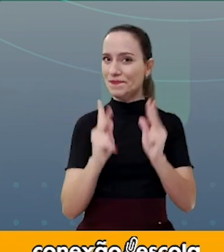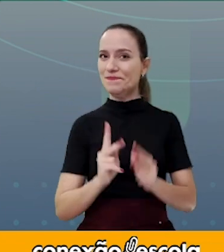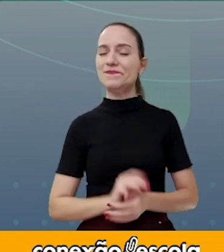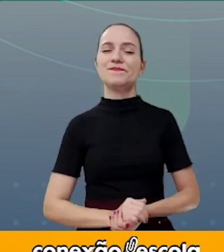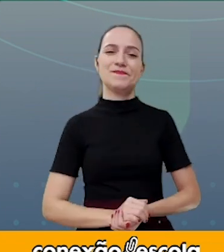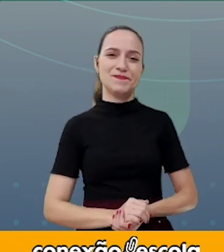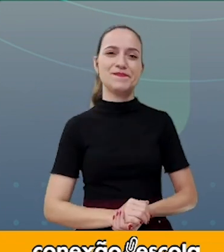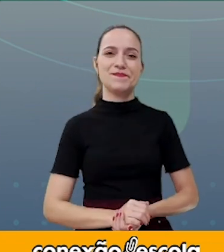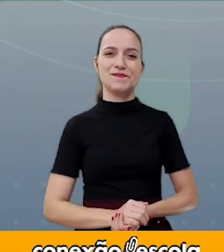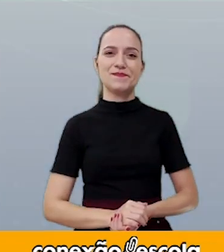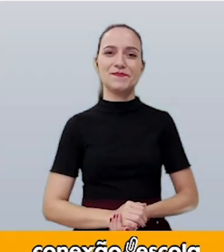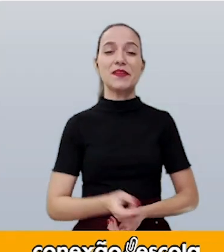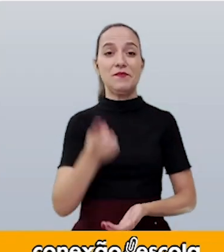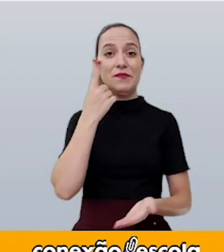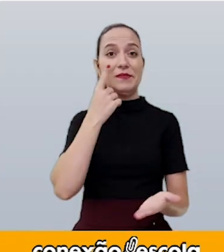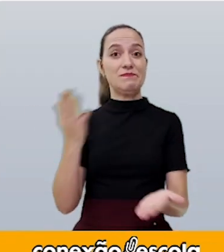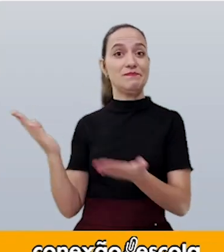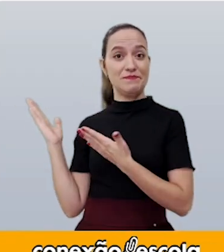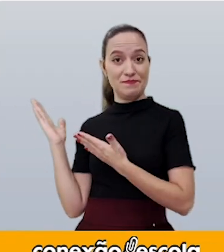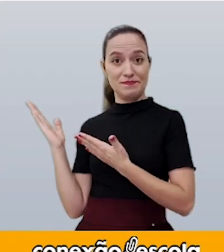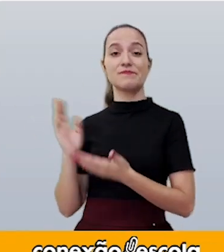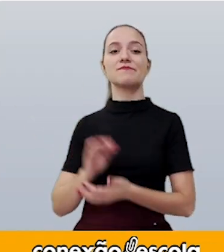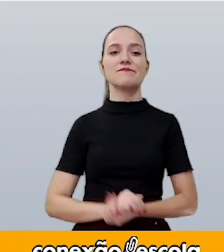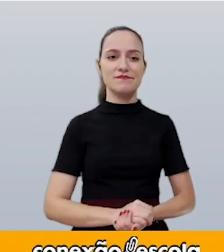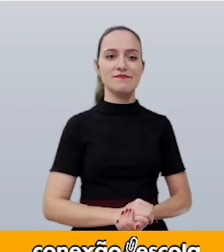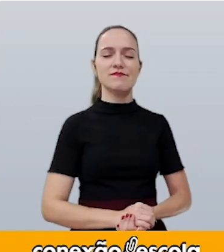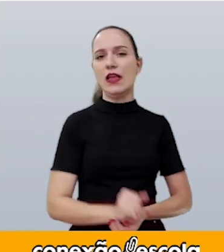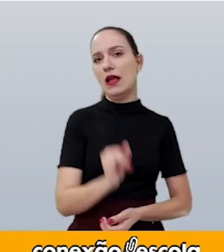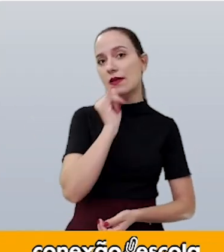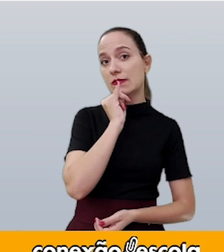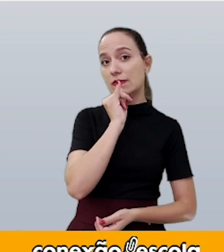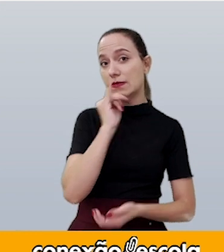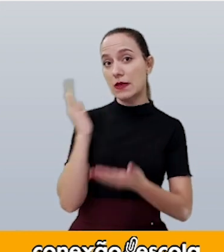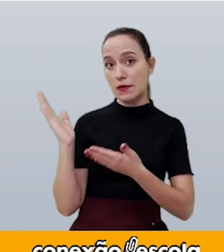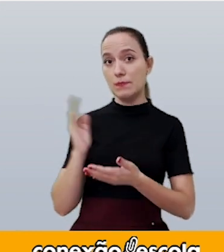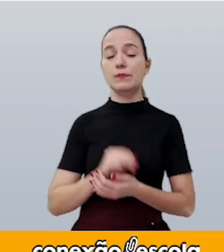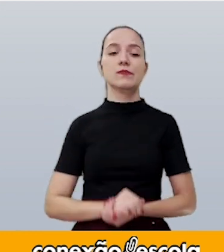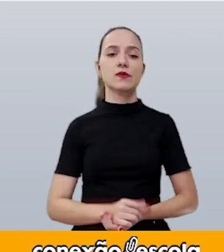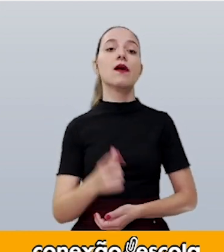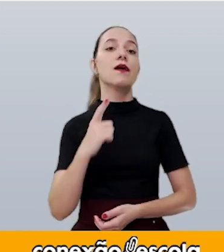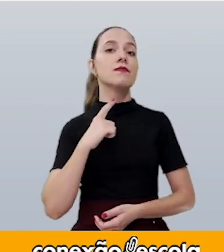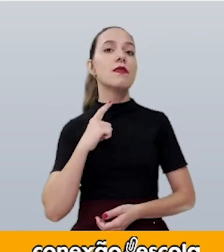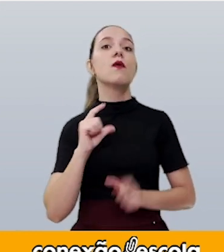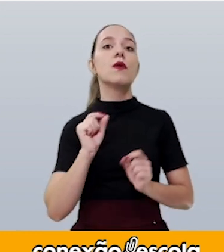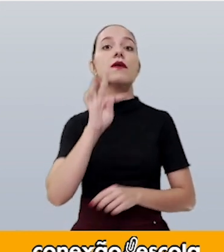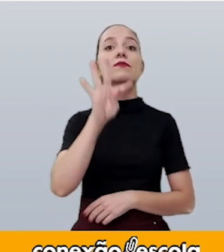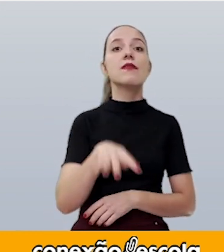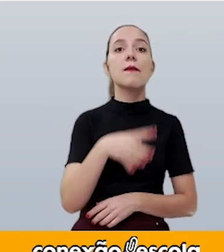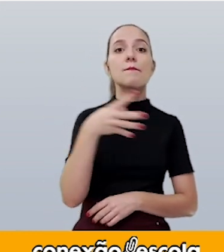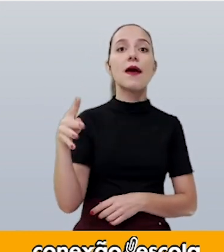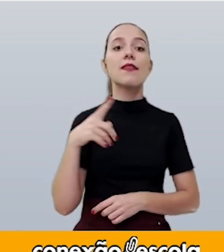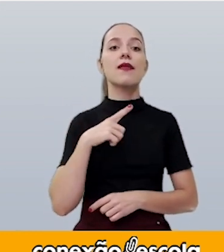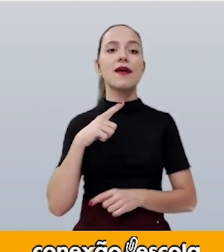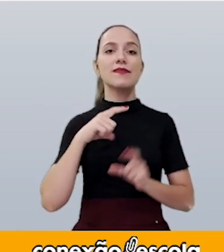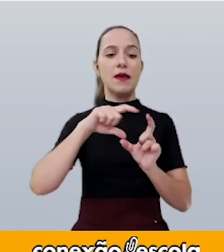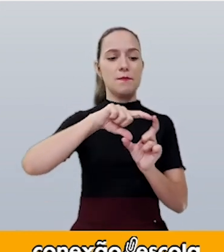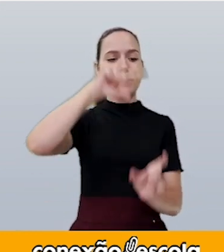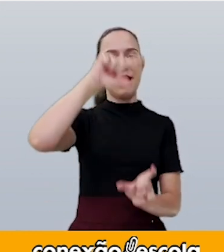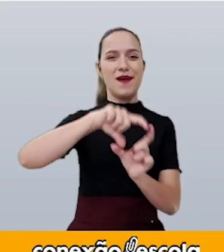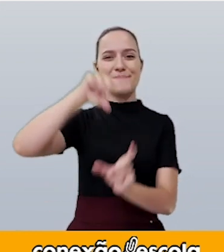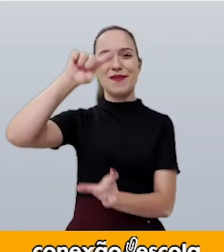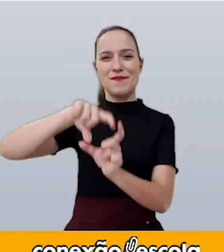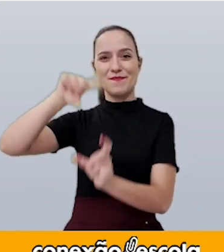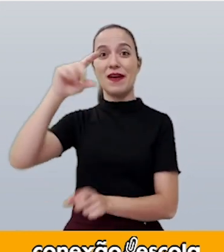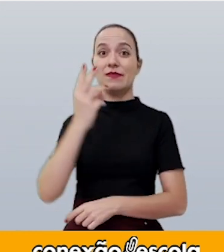tabela. Veja só, nesse caso, nós temos aqui uma tabela com 3 colunas.